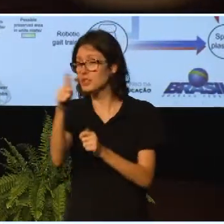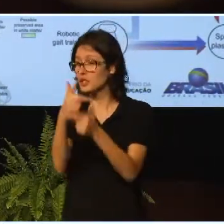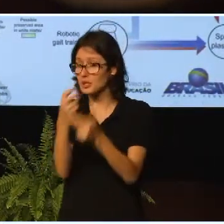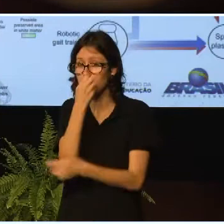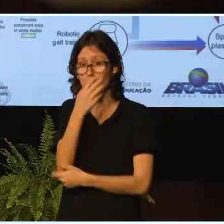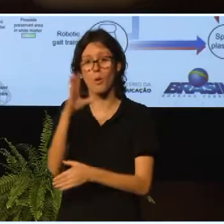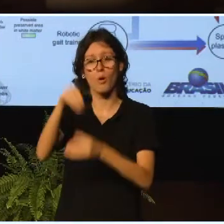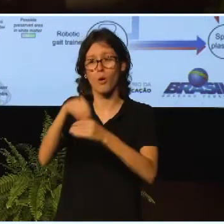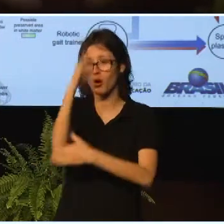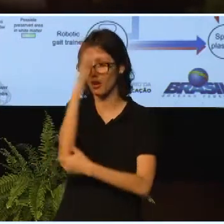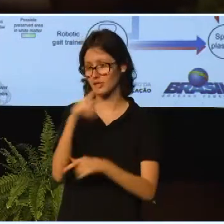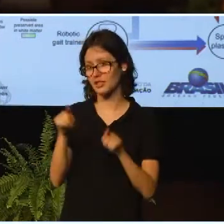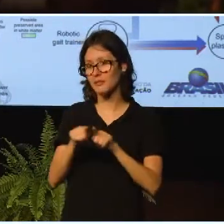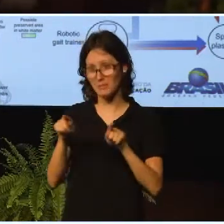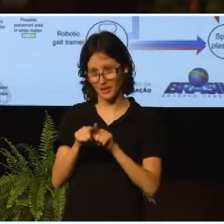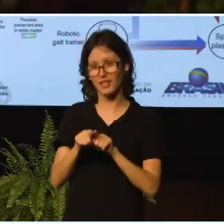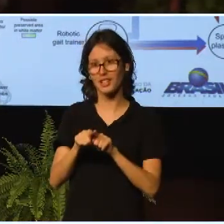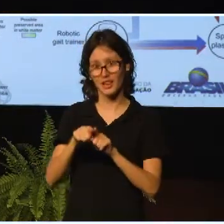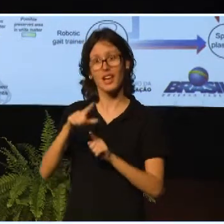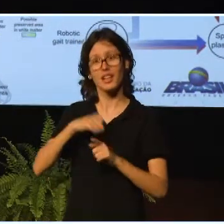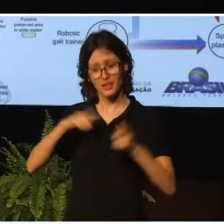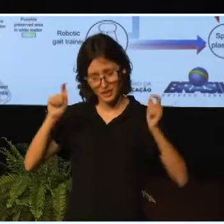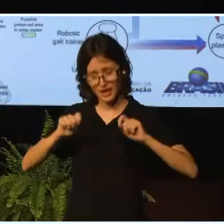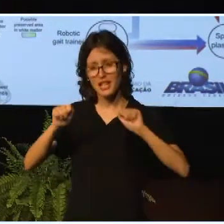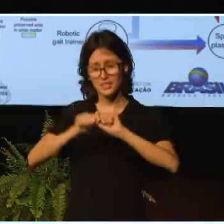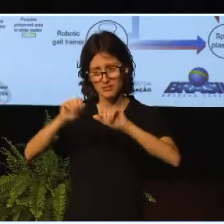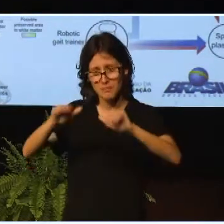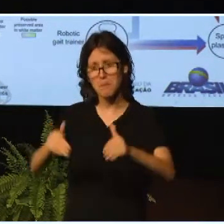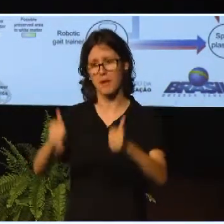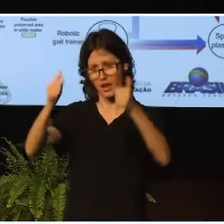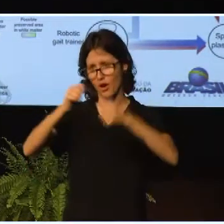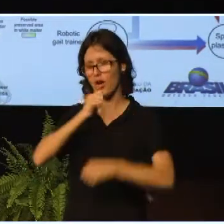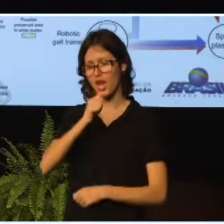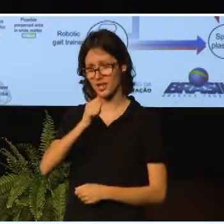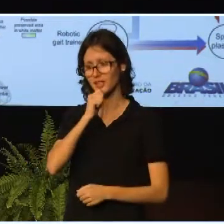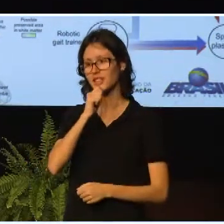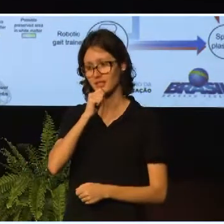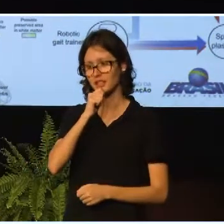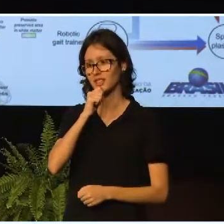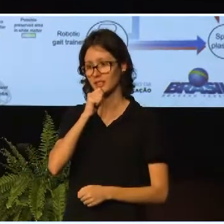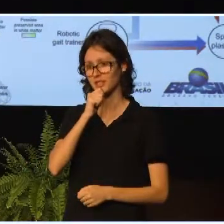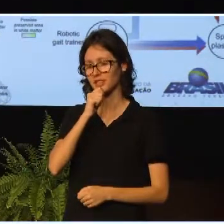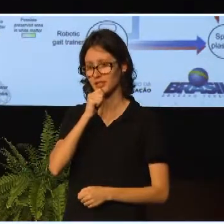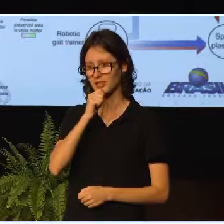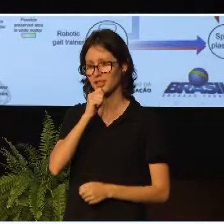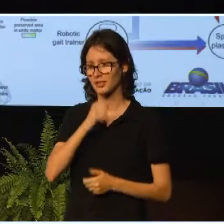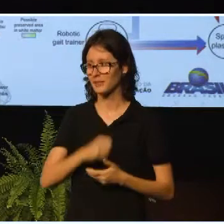boas aqui no Brasil. E tem condições de fazer melhor.